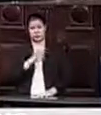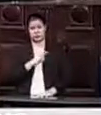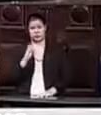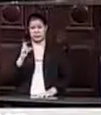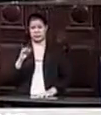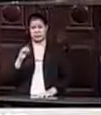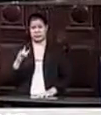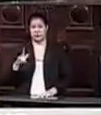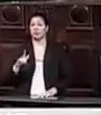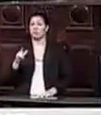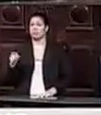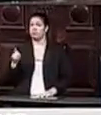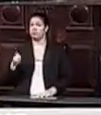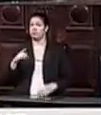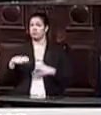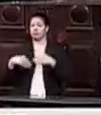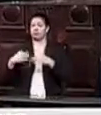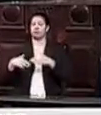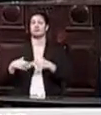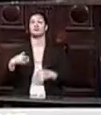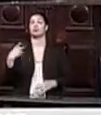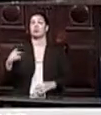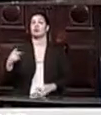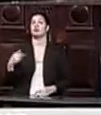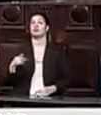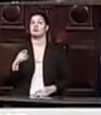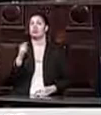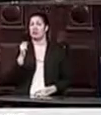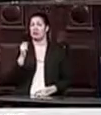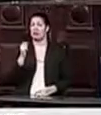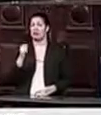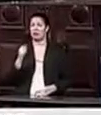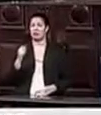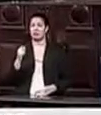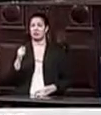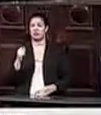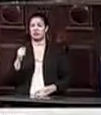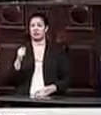numa projeção dessa taxa, a taxa que vai